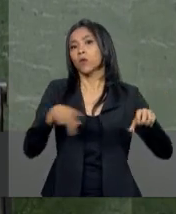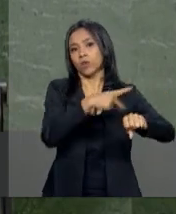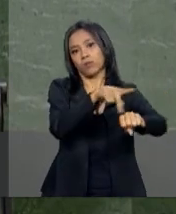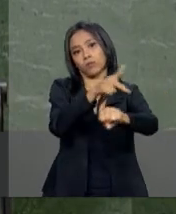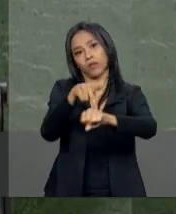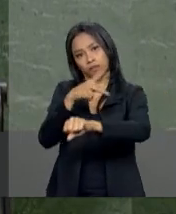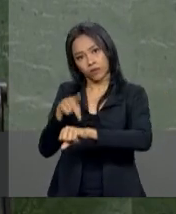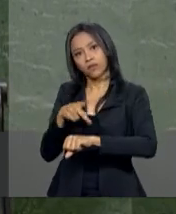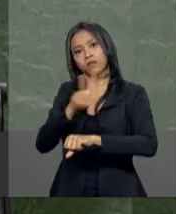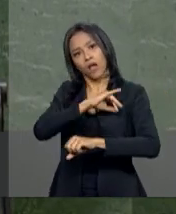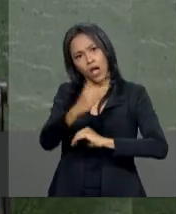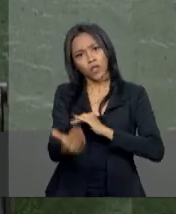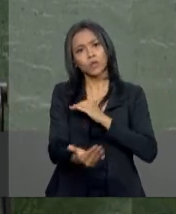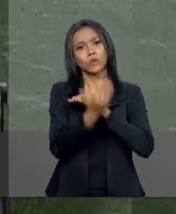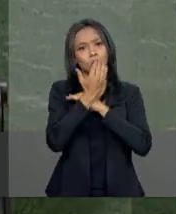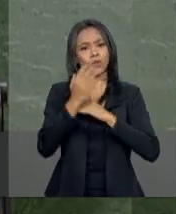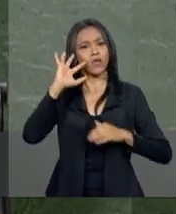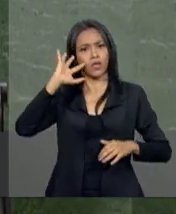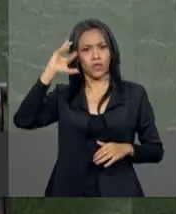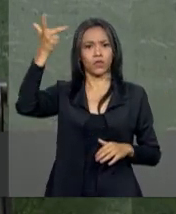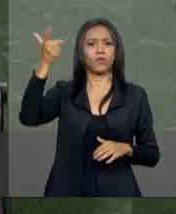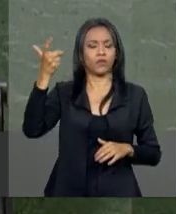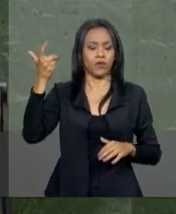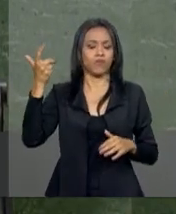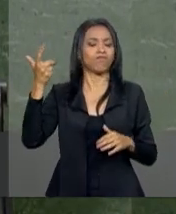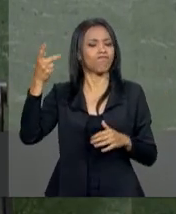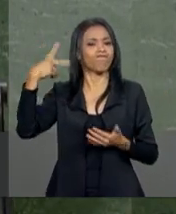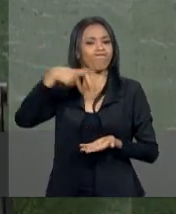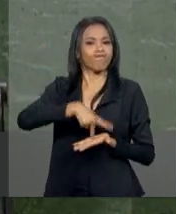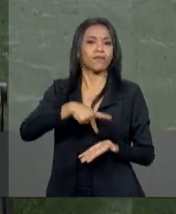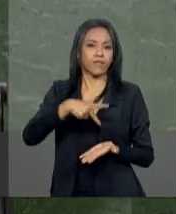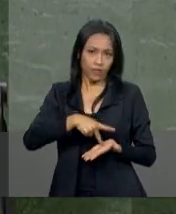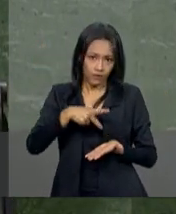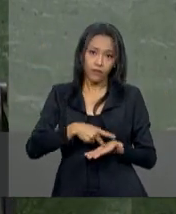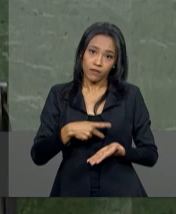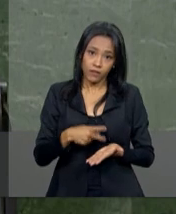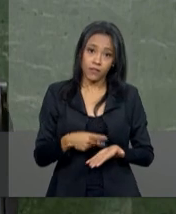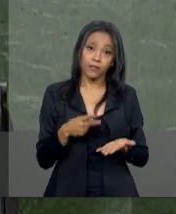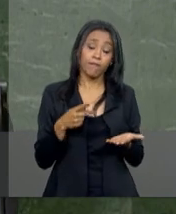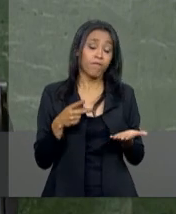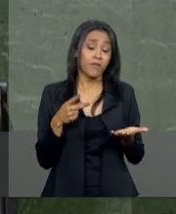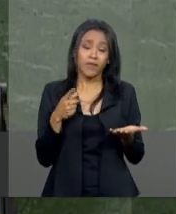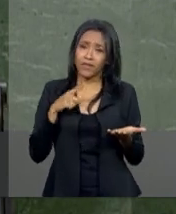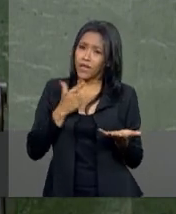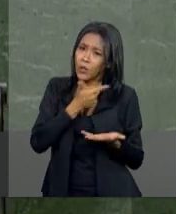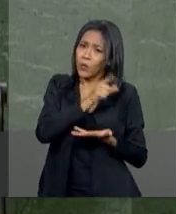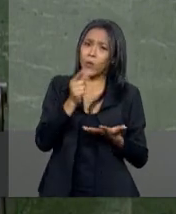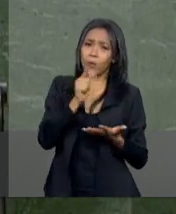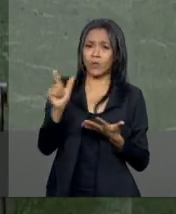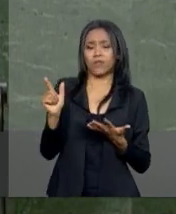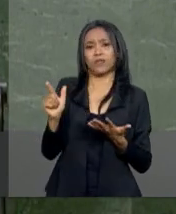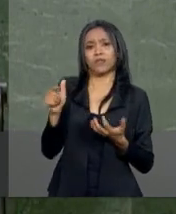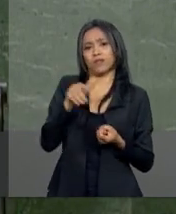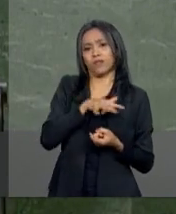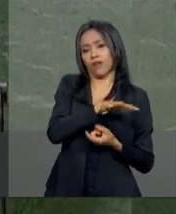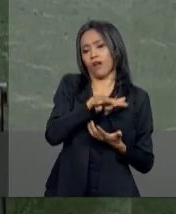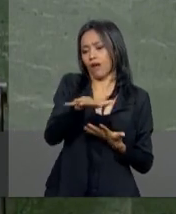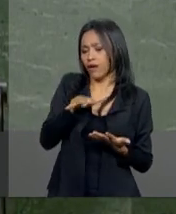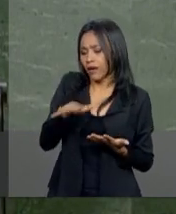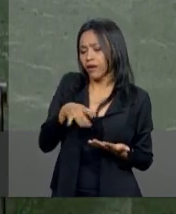proporcionam soluções efetivas isso também é verdade em tantas outras áreas como a do